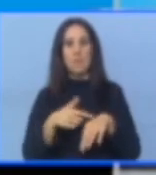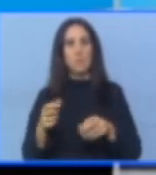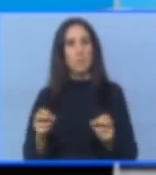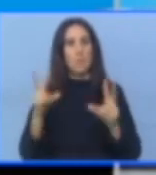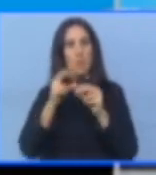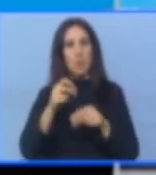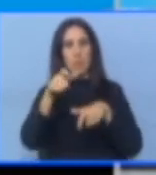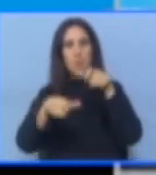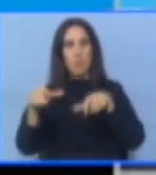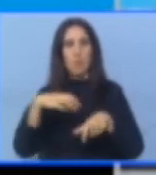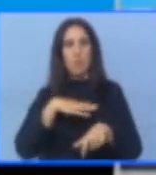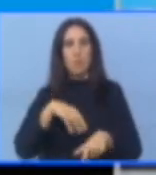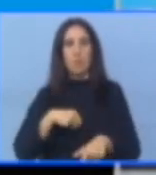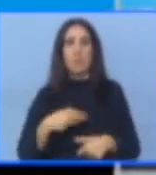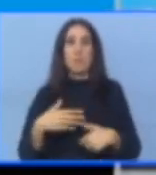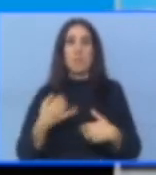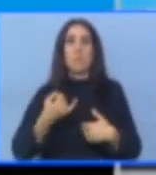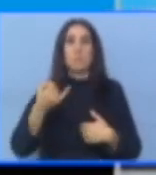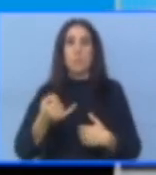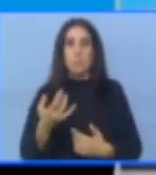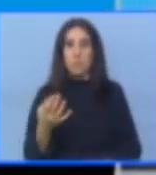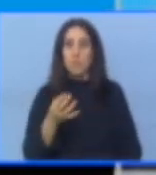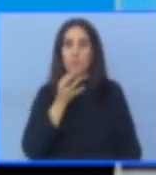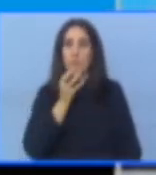humanidade. E depois já não falando